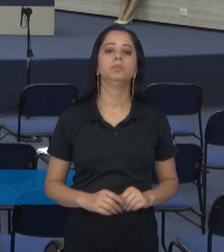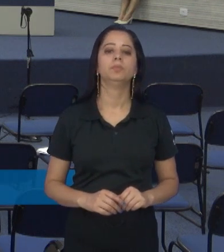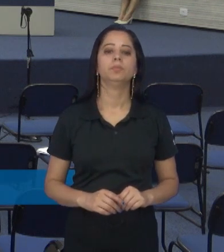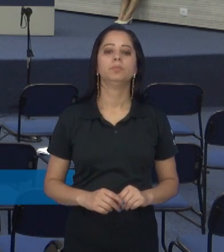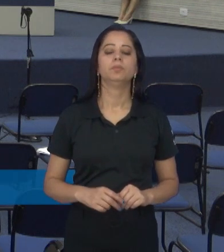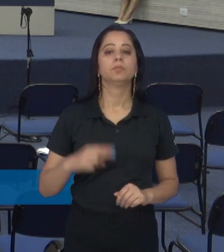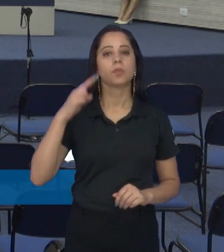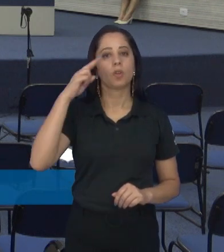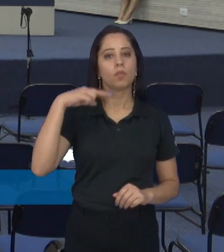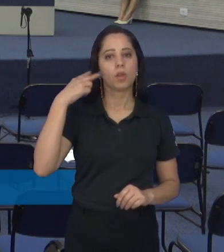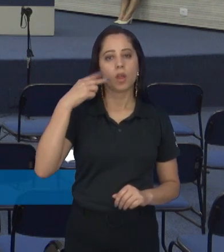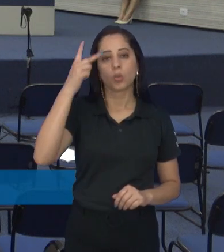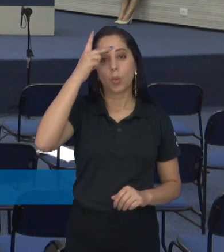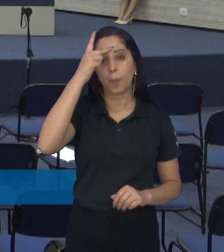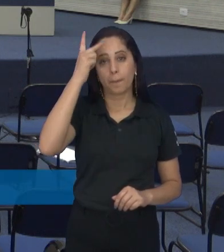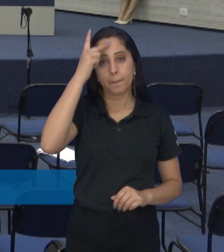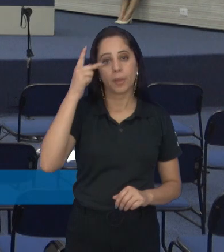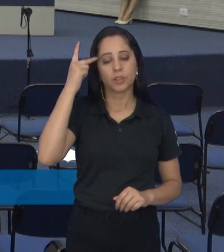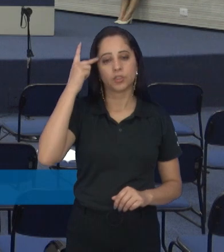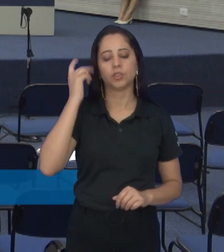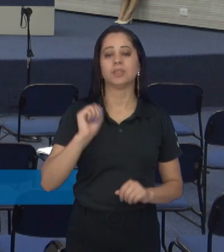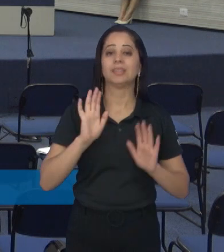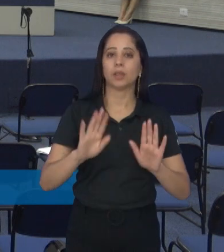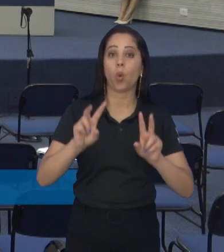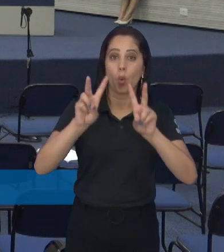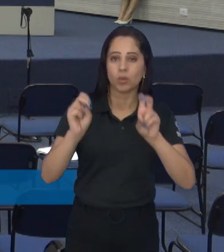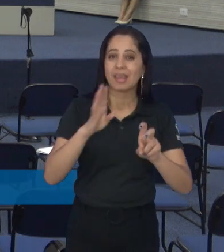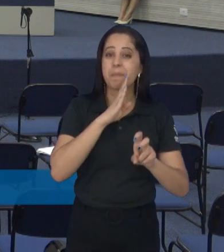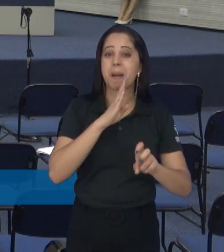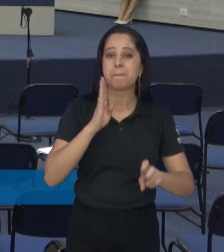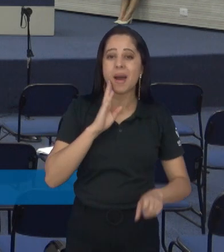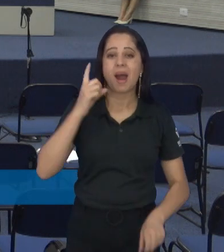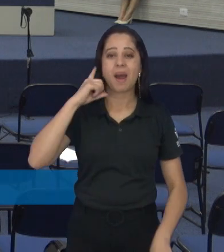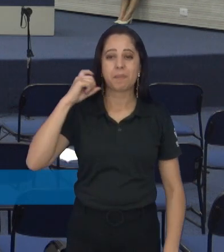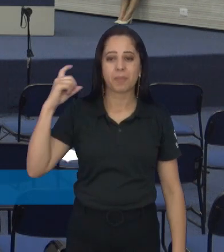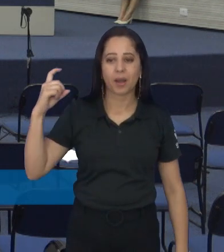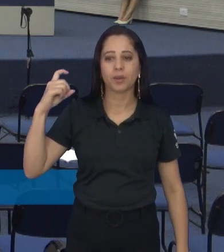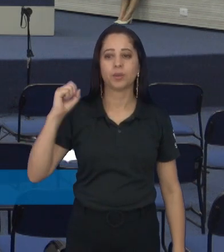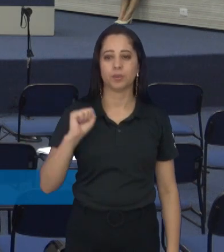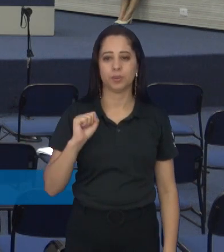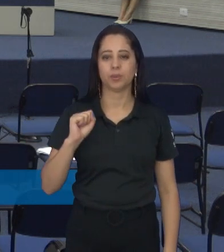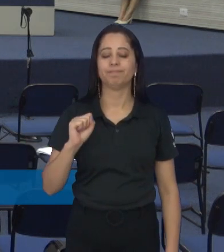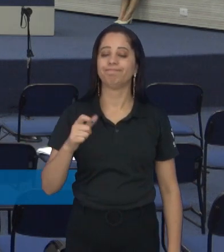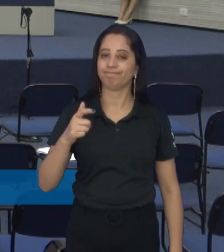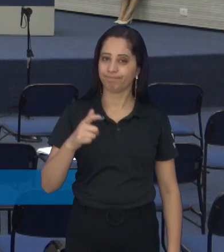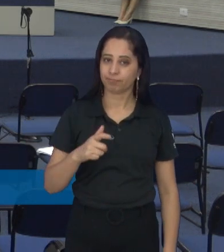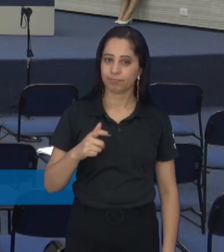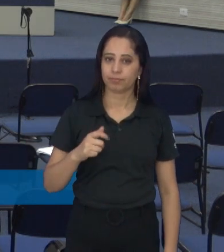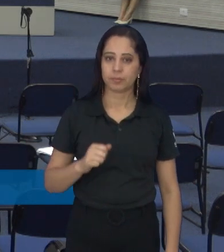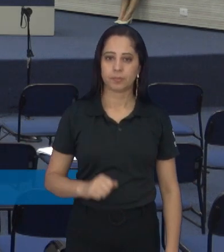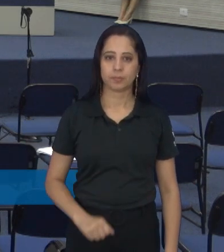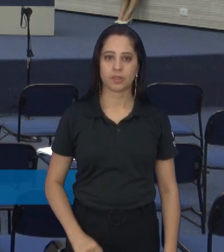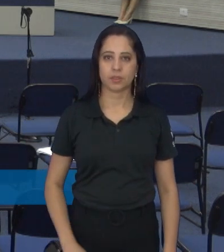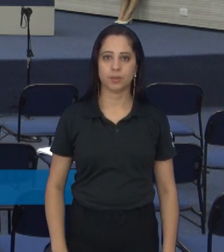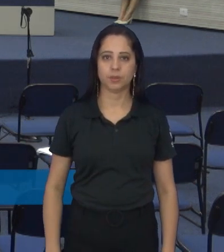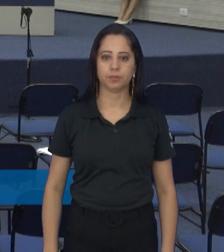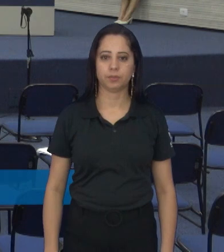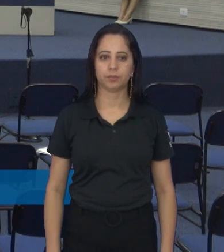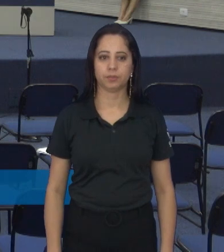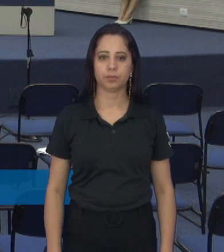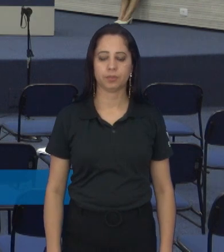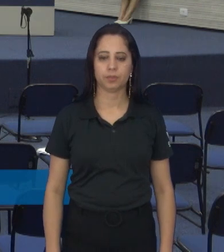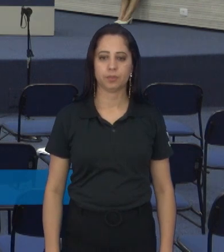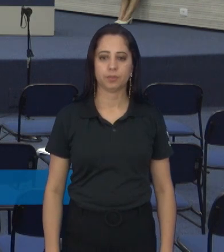eu acho que a questão dos bares e ruídos de novo é a prefeitura ela faz uma proposta para tentar